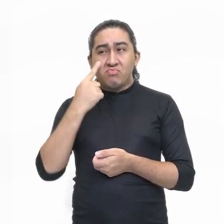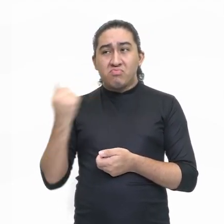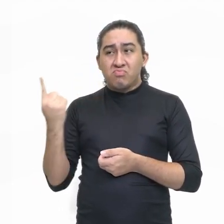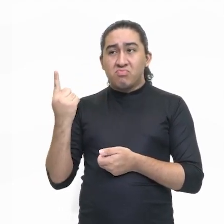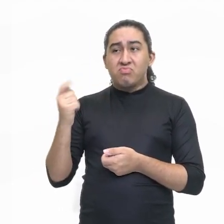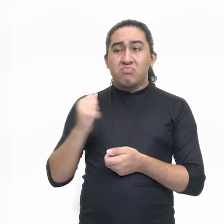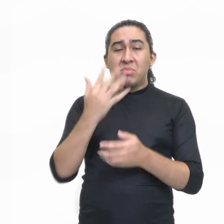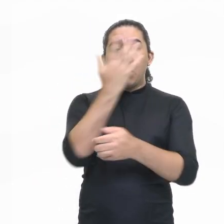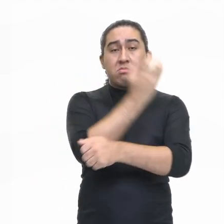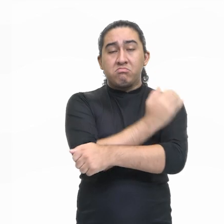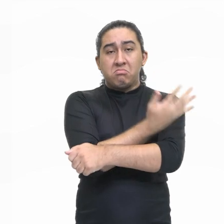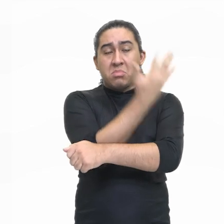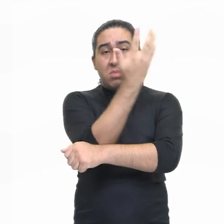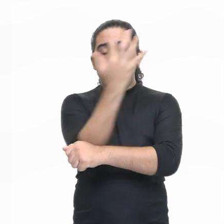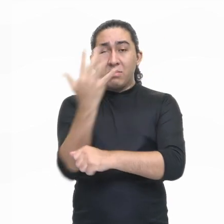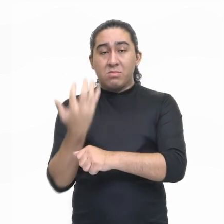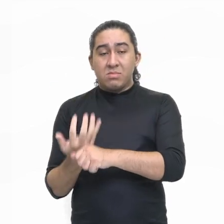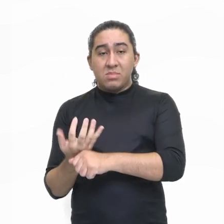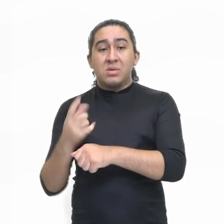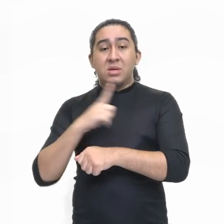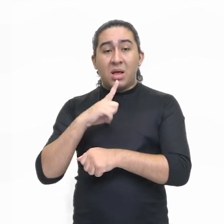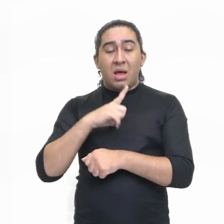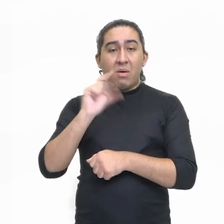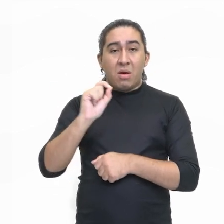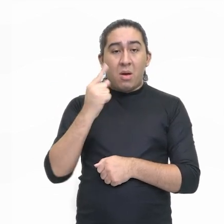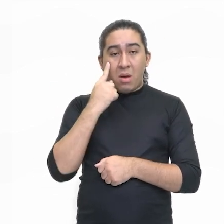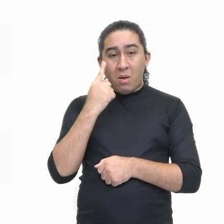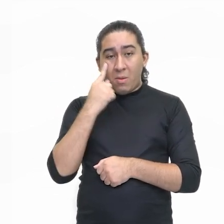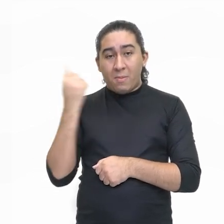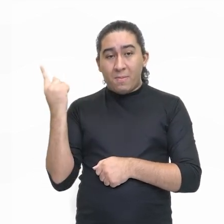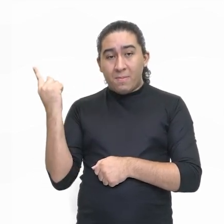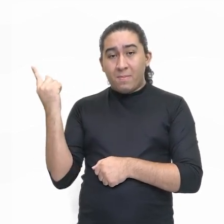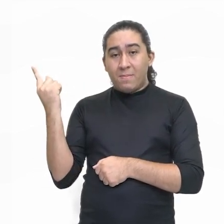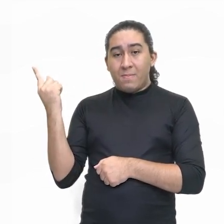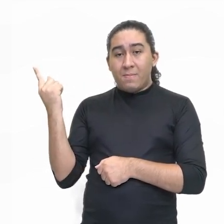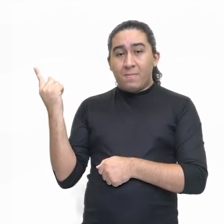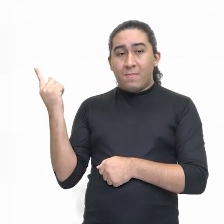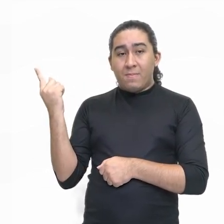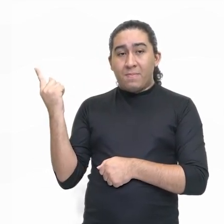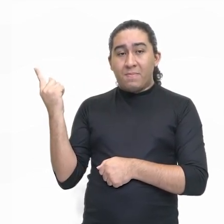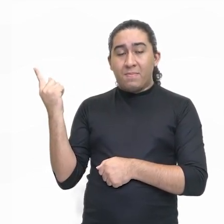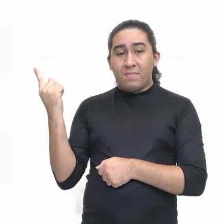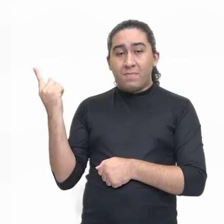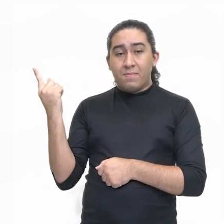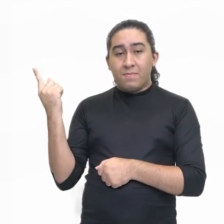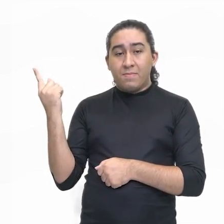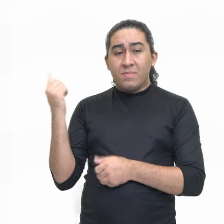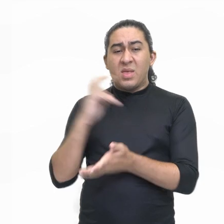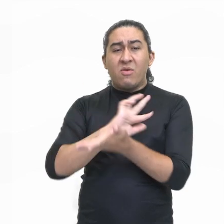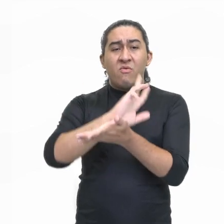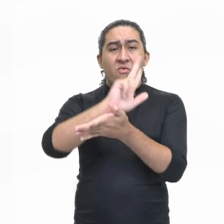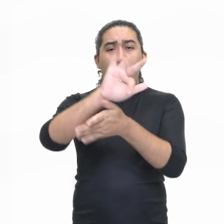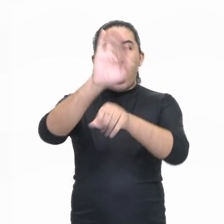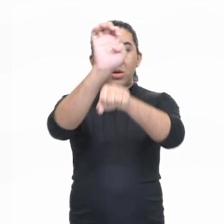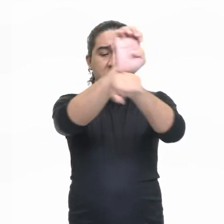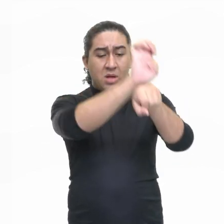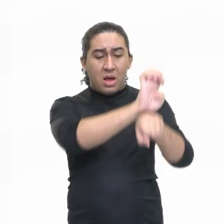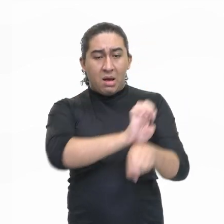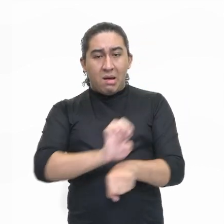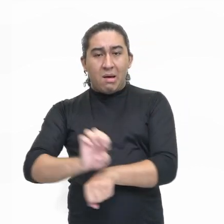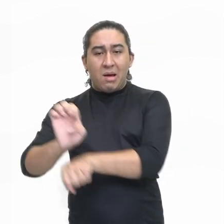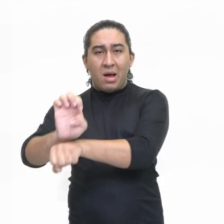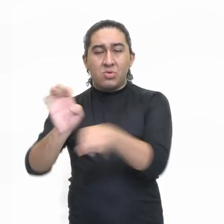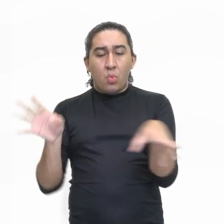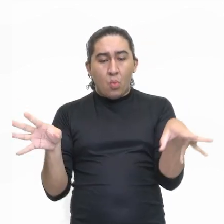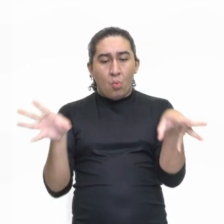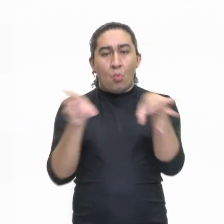abrangência dele aí. Nós temos Tocantins, Mato Grosso, Goiás, Mato Grosso do Sul, Paraná, São